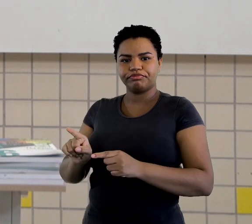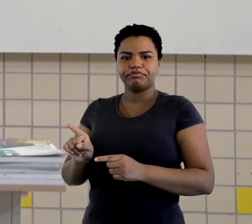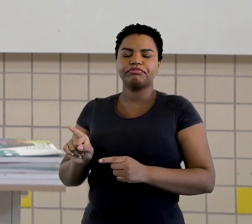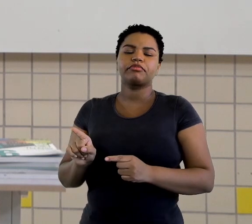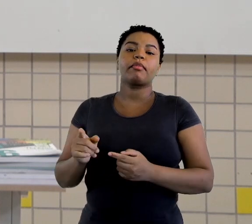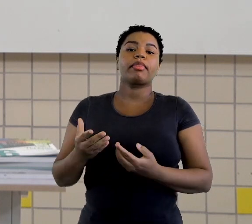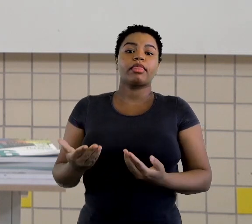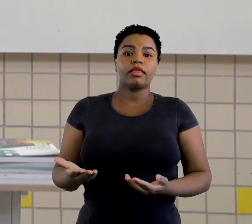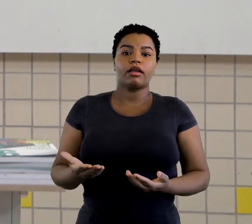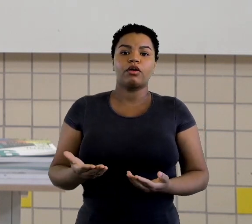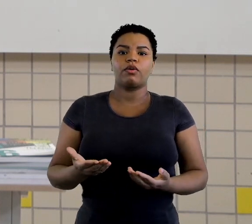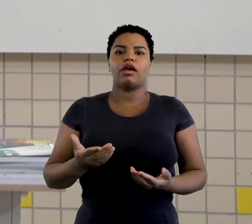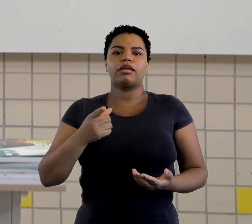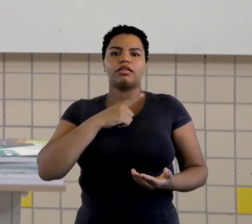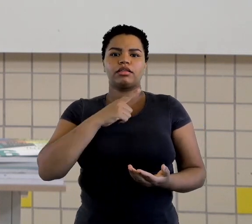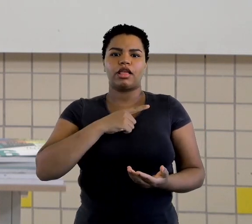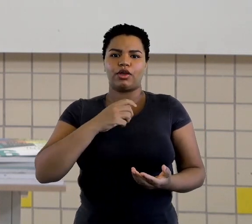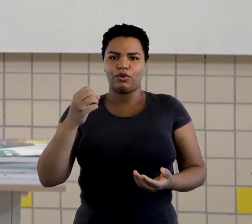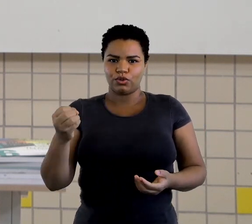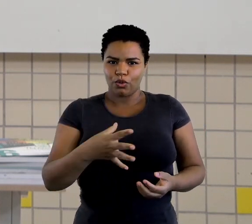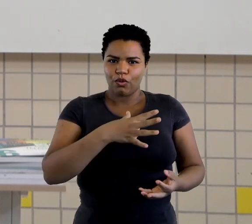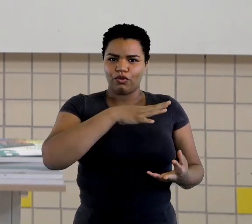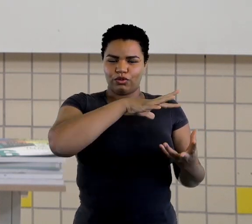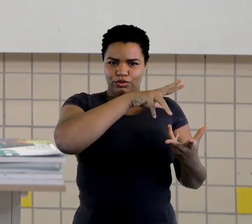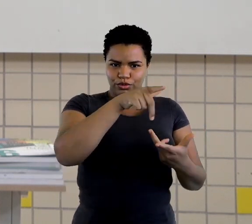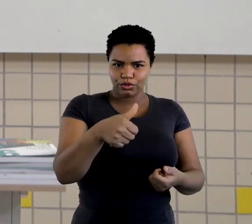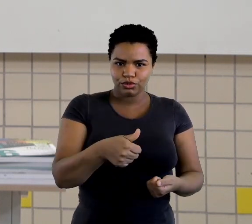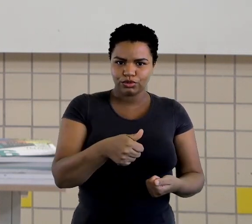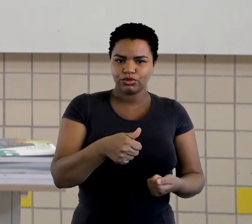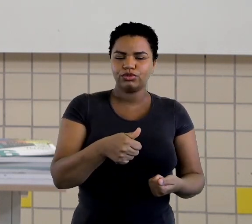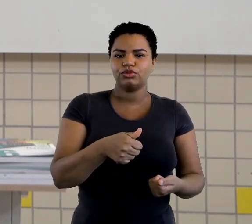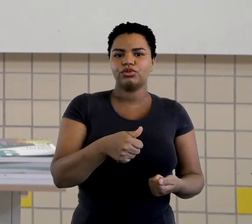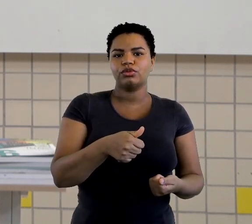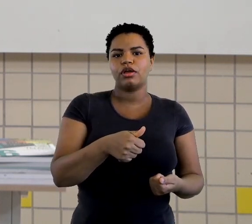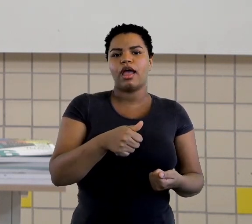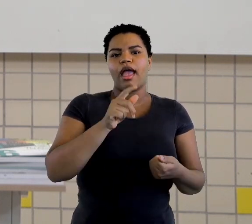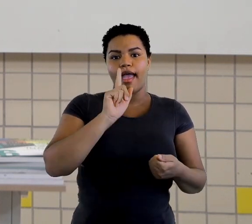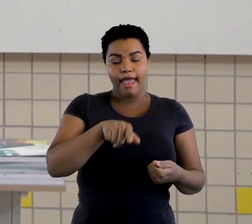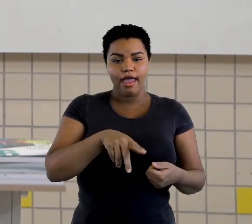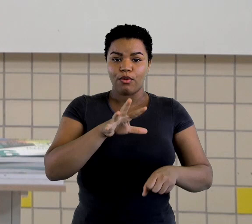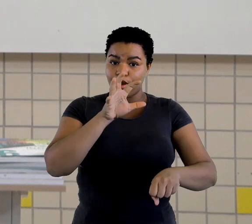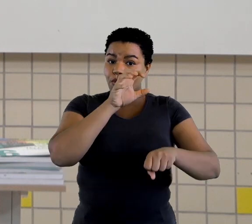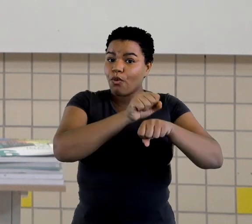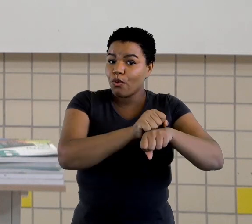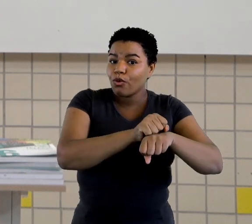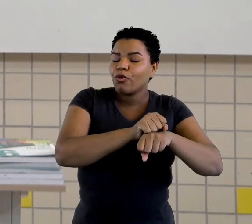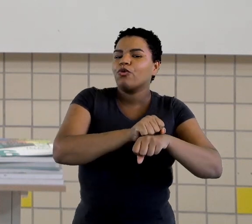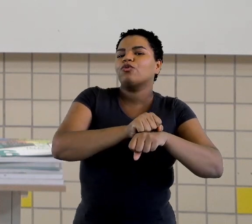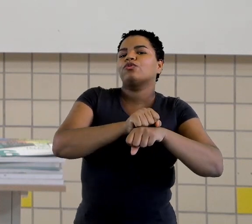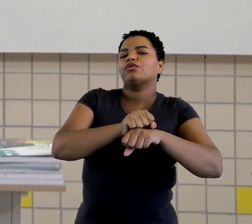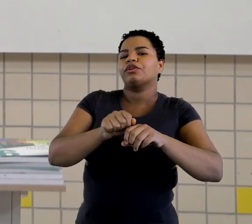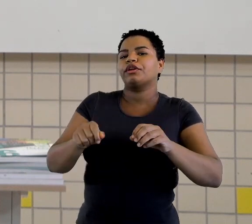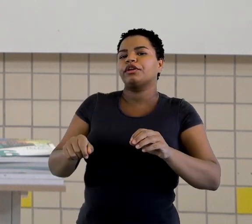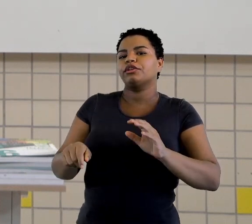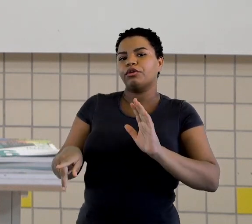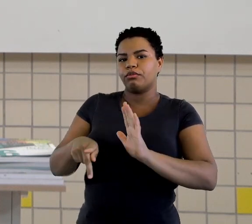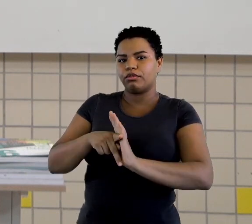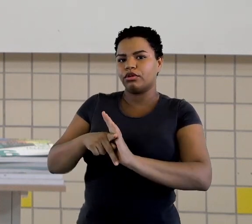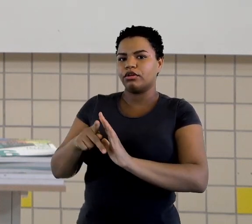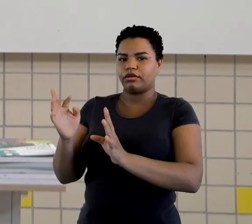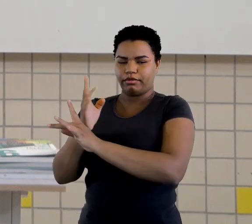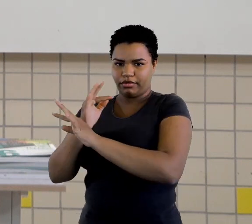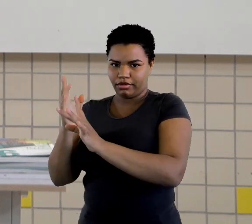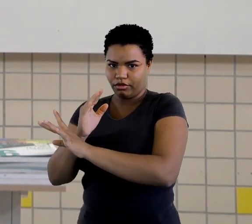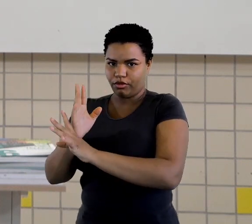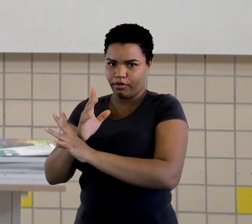os colonos ingleses, eles eram colônia da Inglaterra. A Inglaterra era a metrópole e o Novo Mundo era a